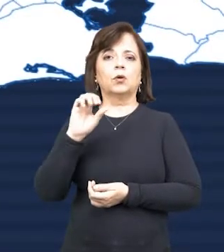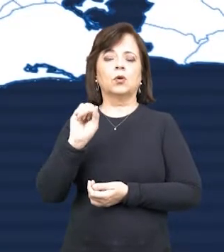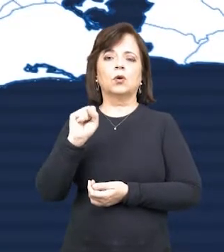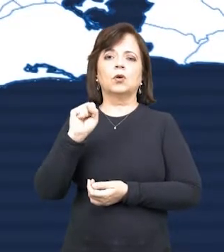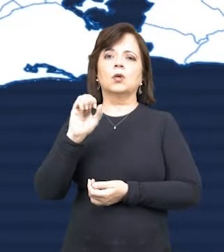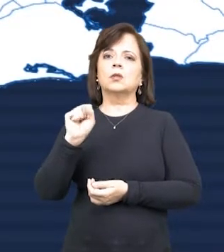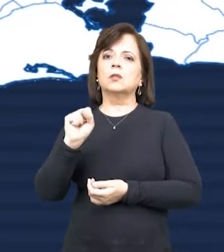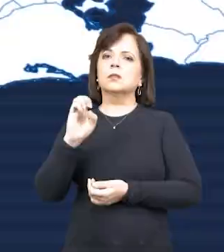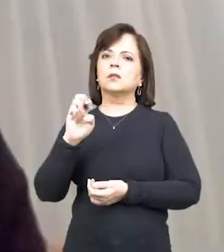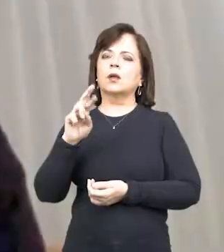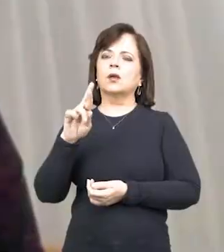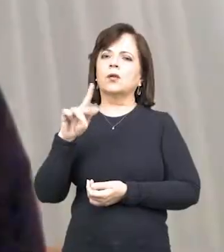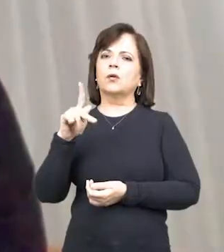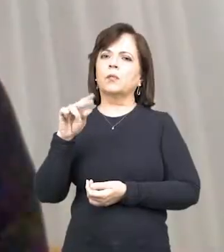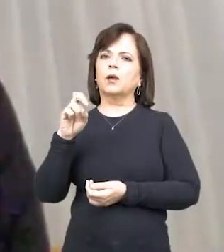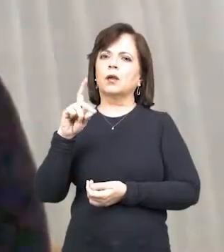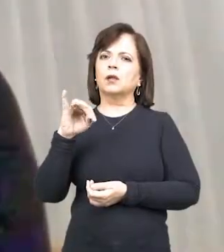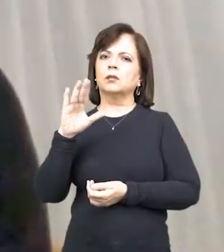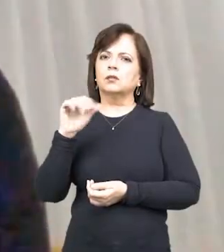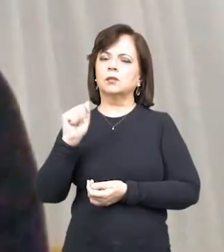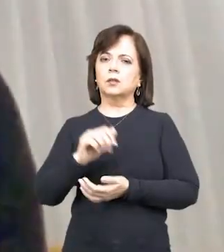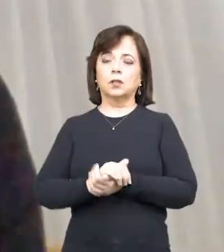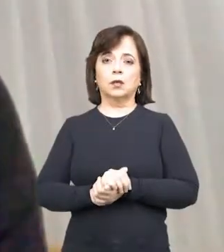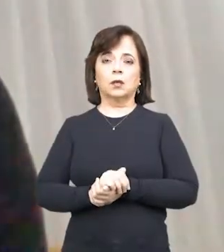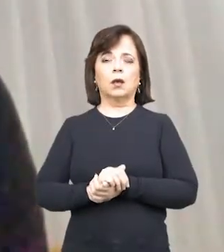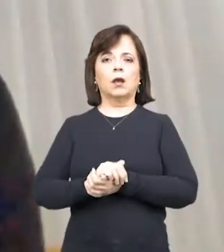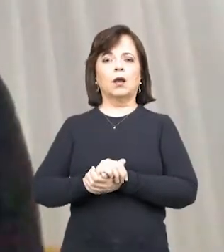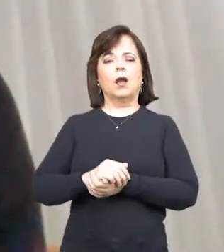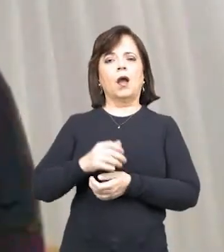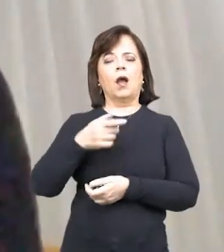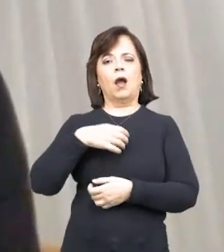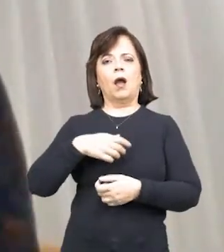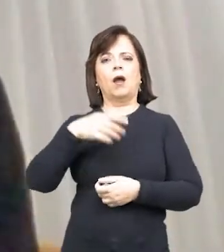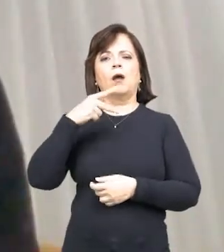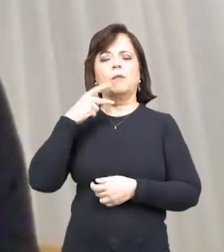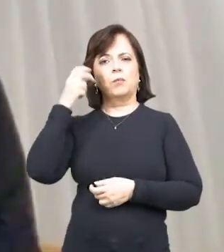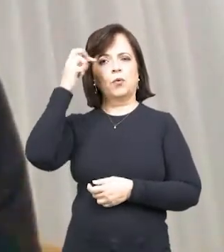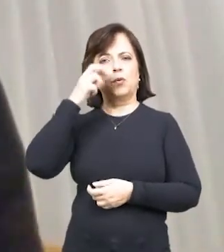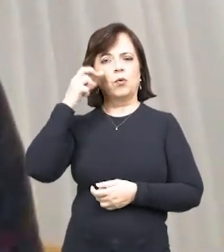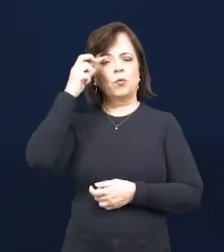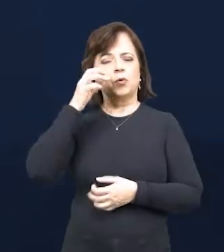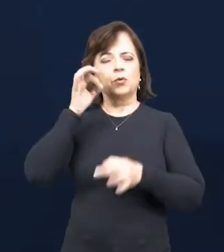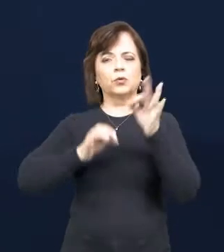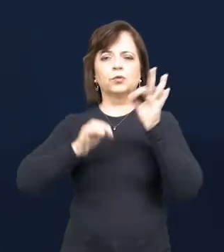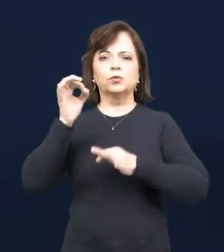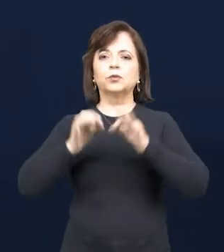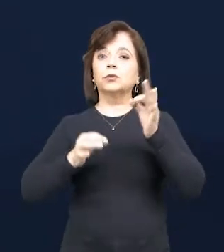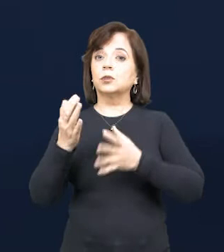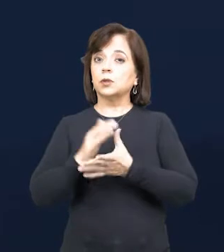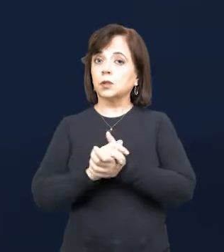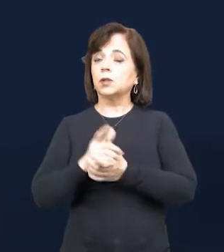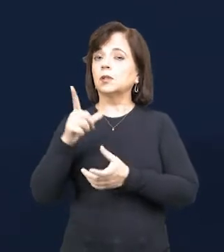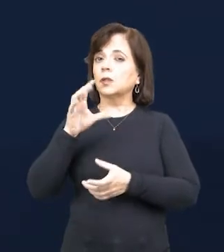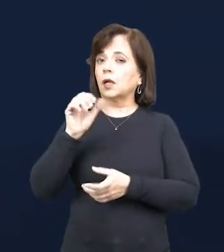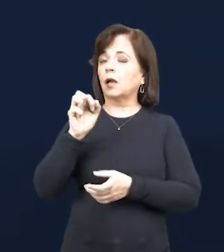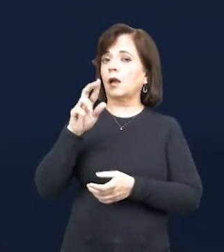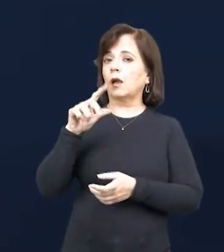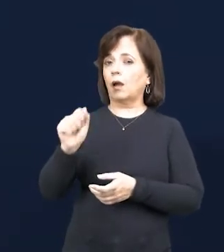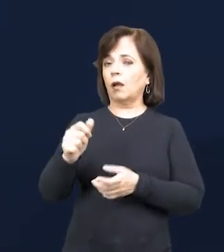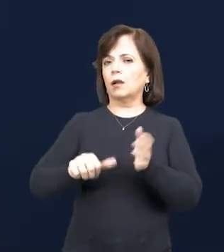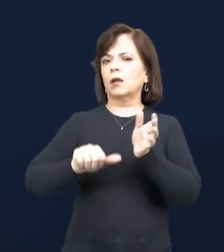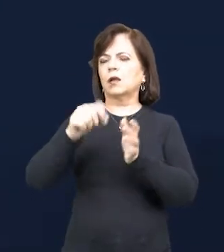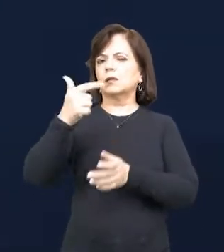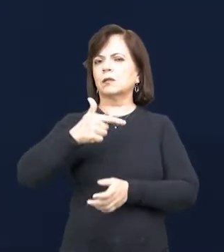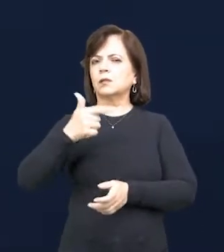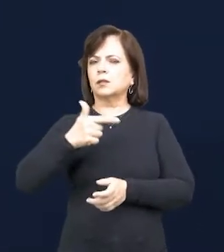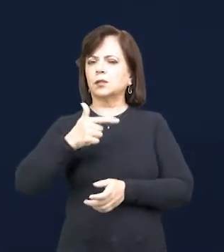e Seropédica, como explica a promotora de justiça Carla Carruba. Da 2ª Promotoria de Justiça de